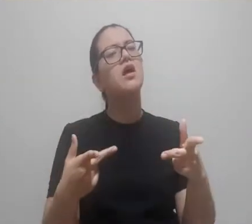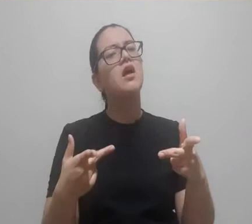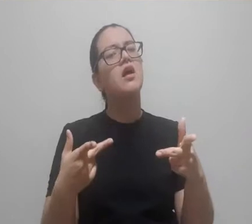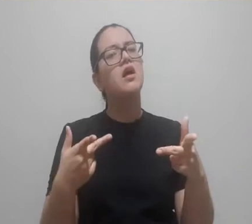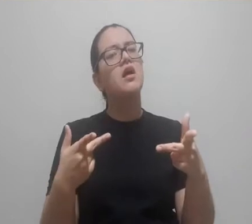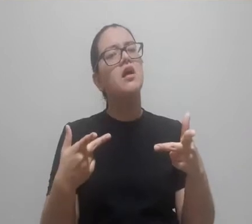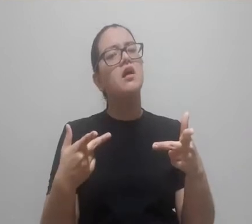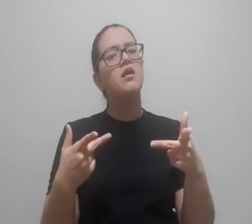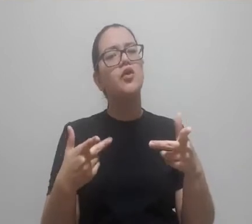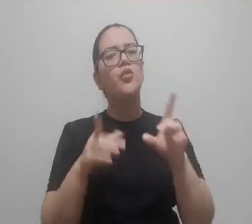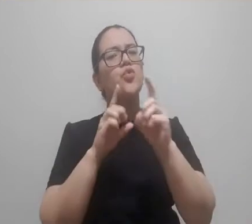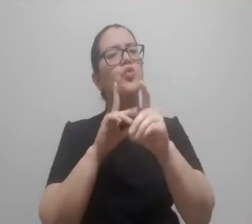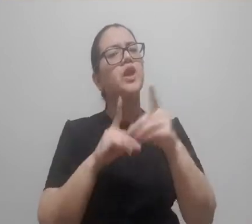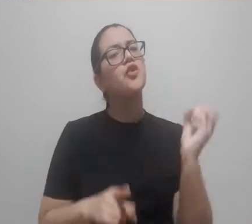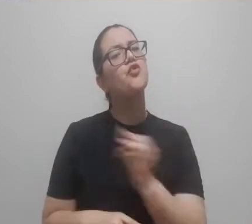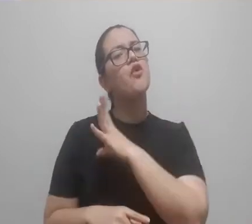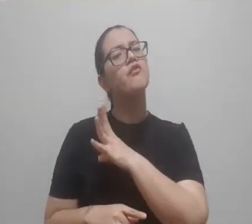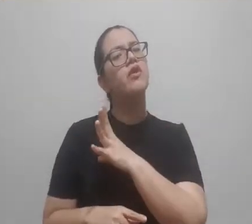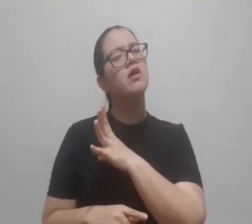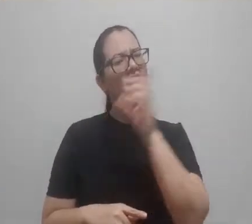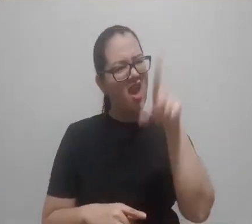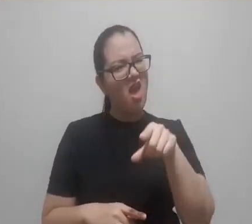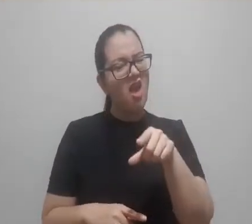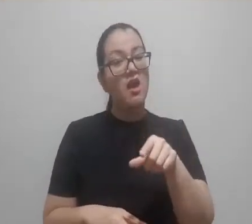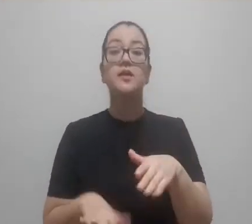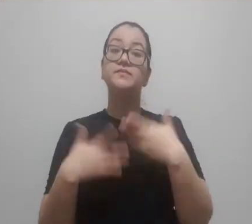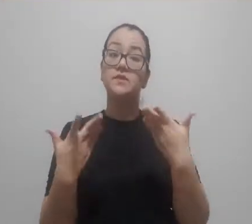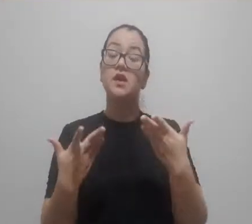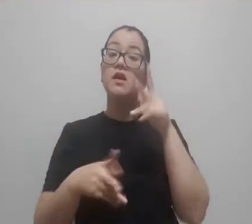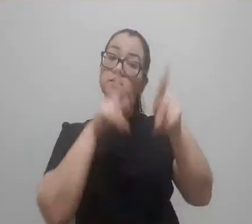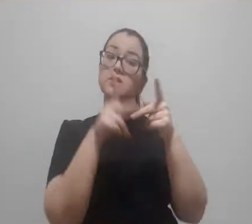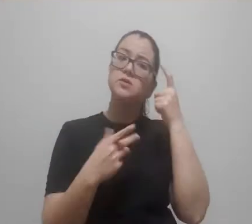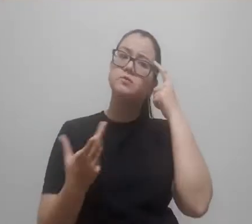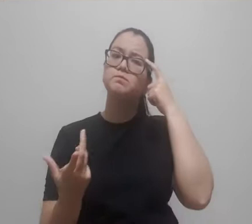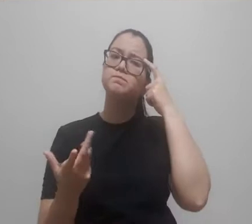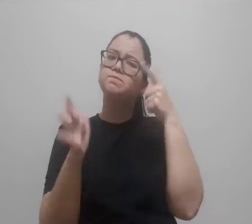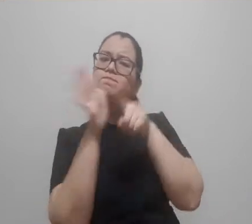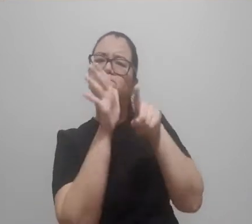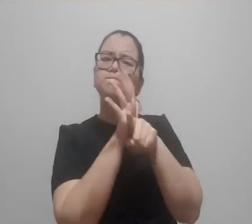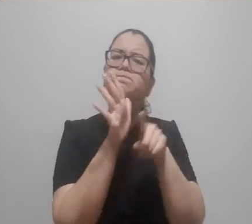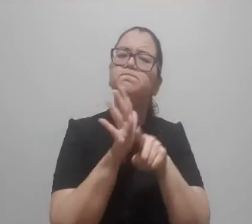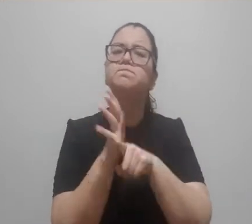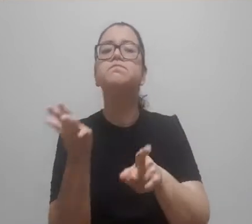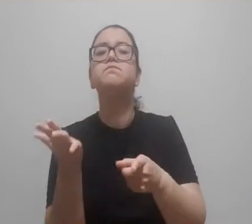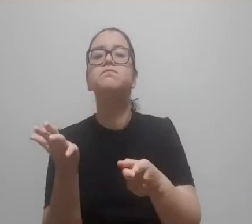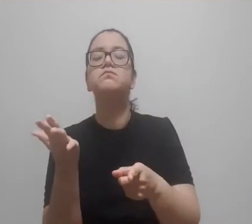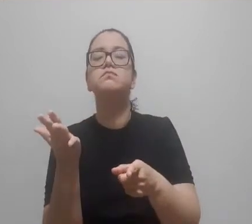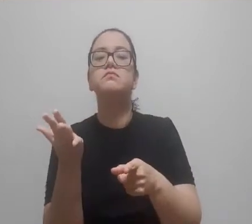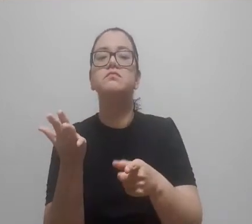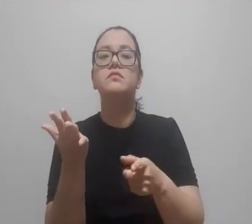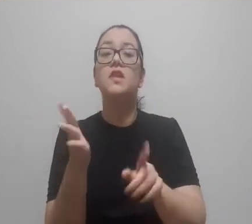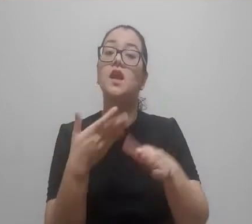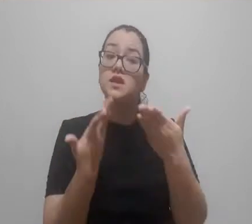um novo ensino? Essas eram as indagações que, conforme o nosso Senhor, ele